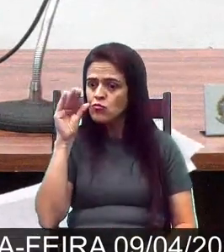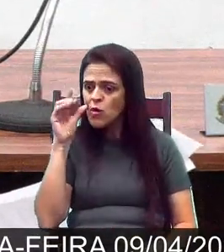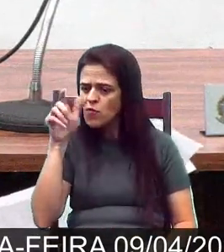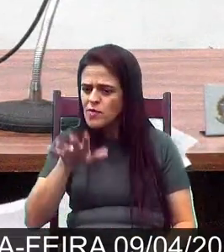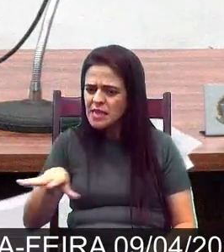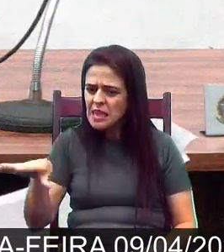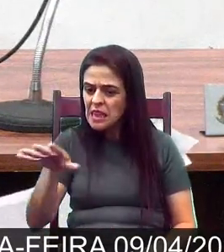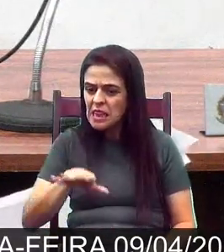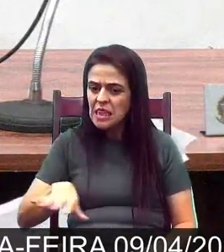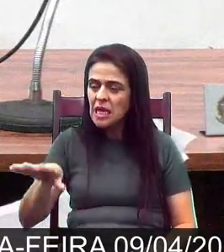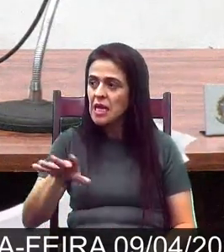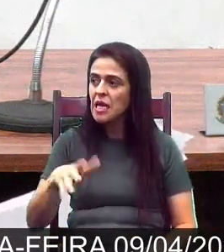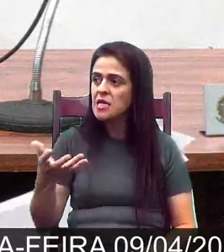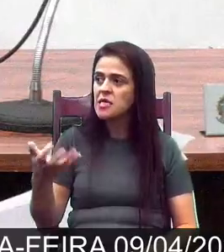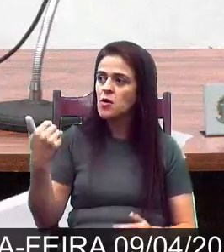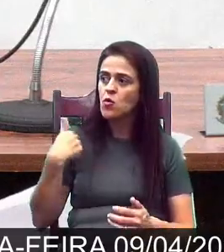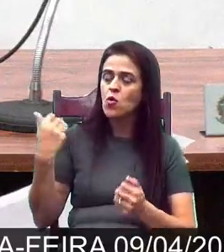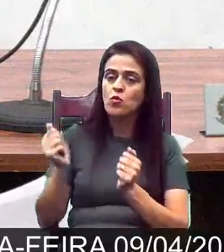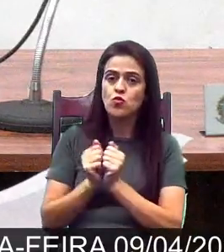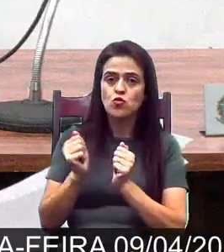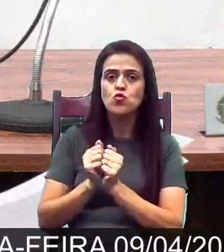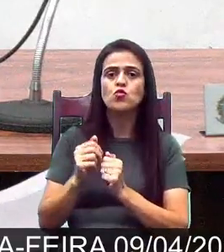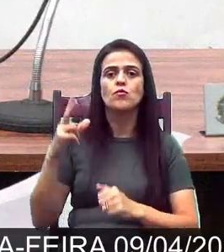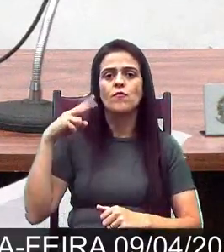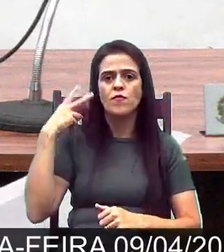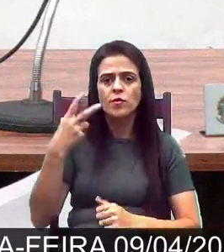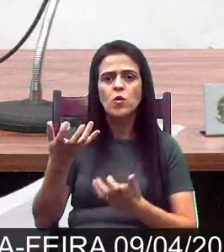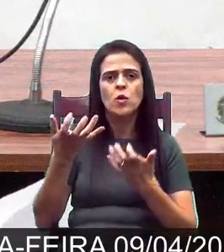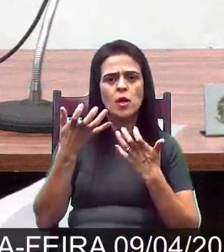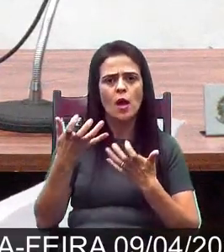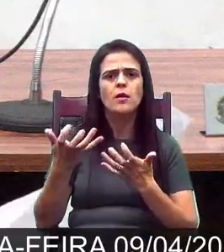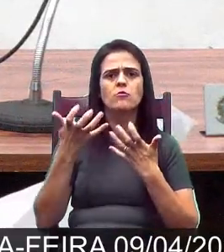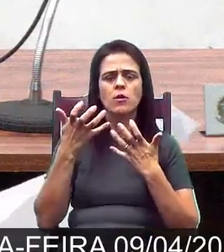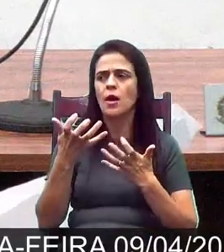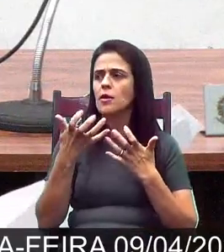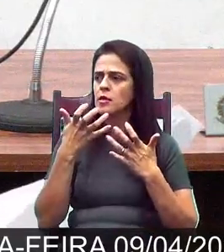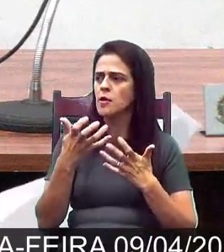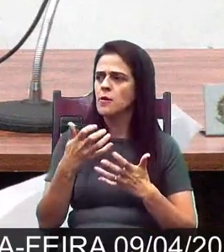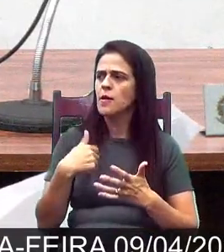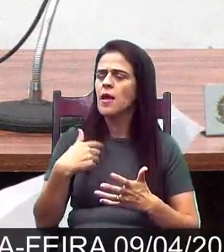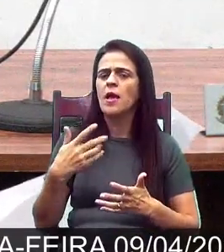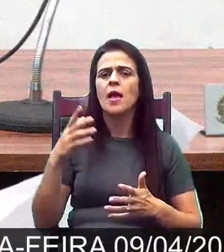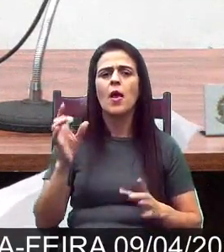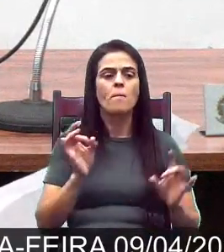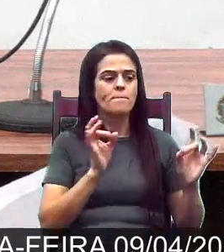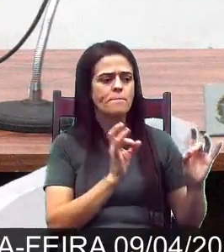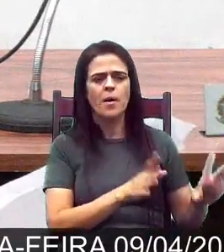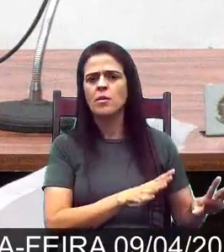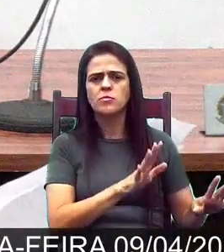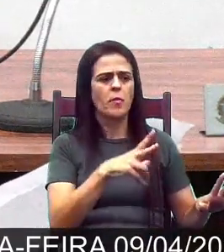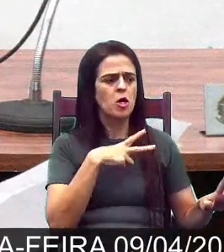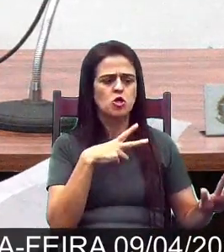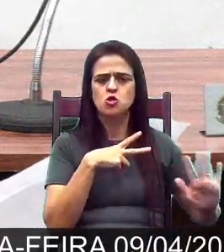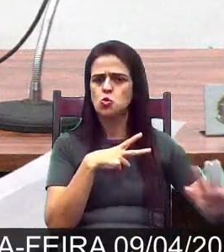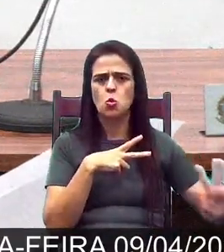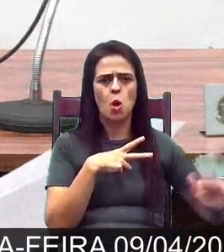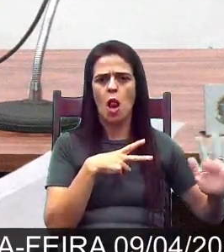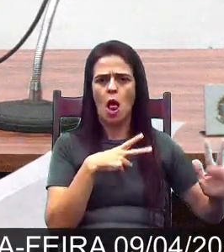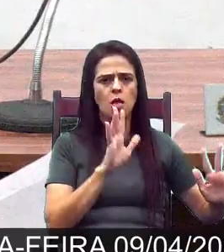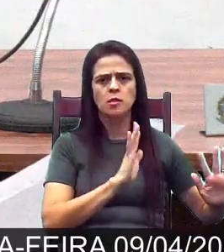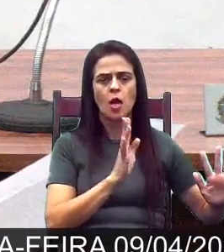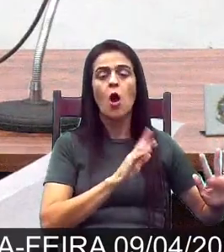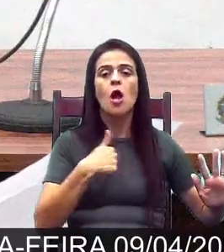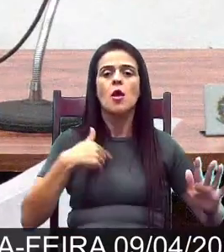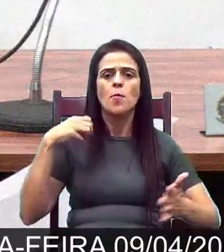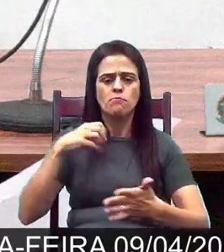ficar como vereador, né? Então, eu larguei minha vida particular só para